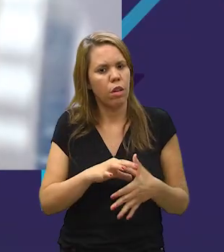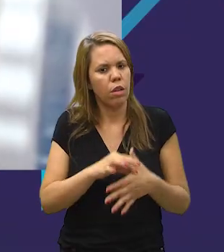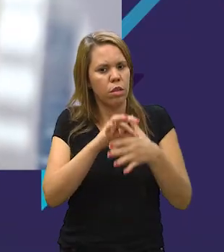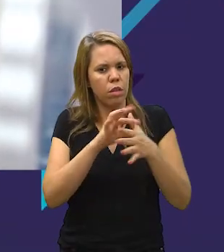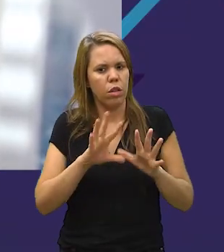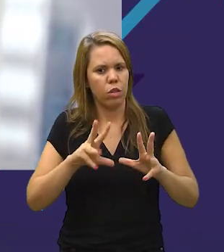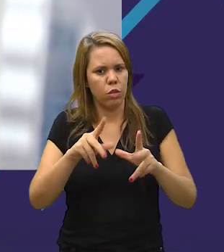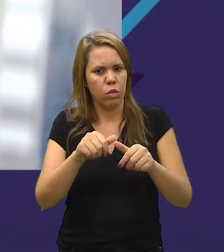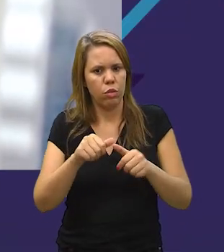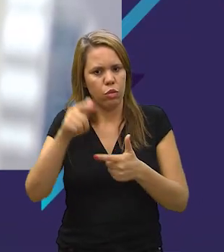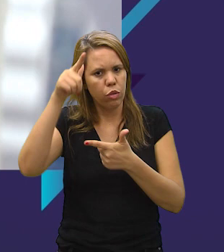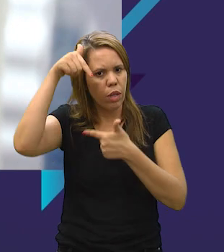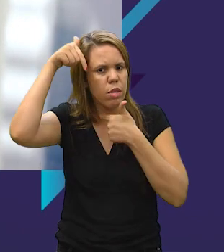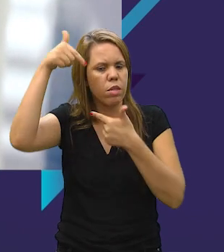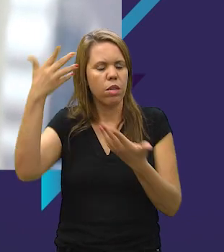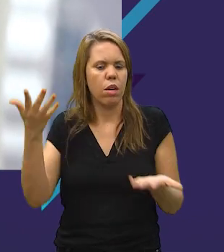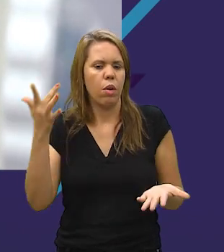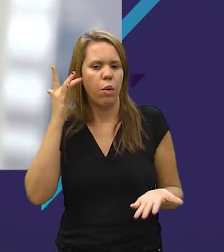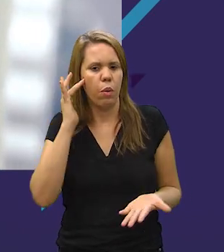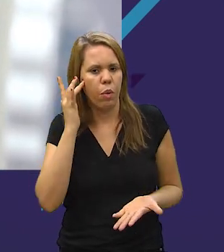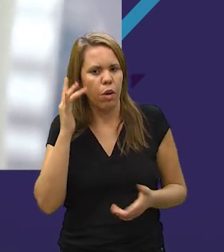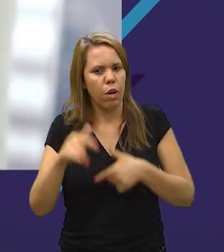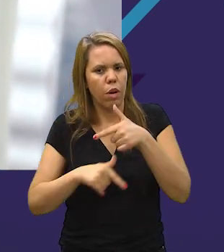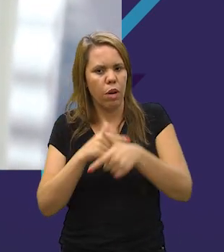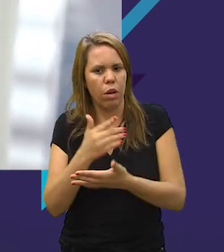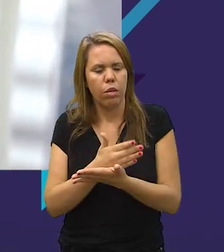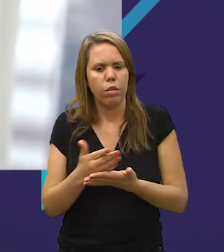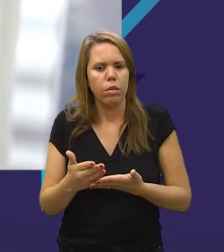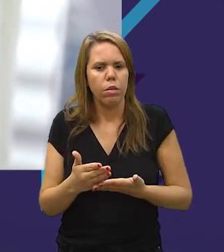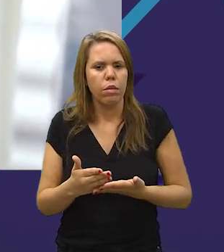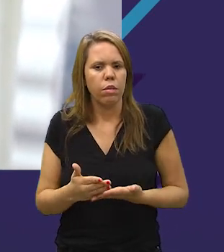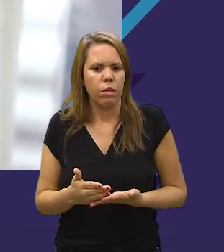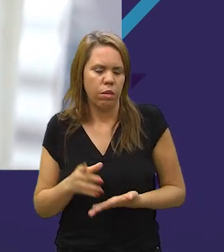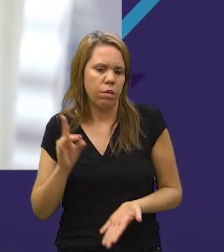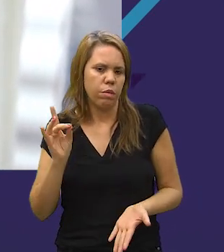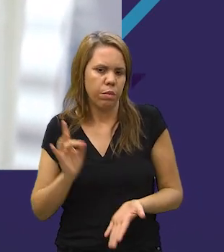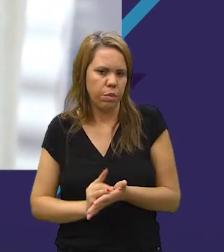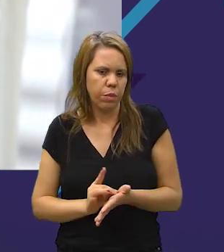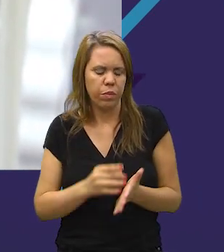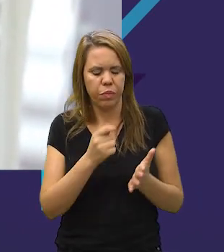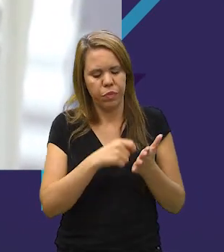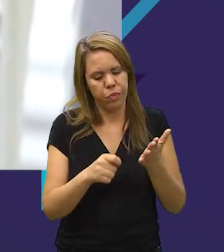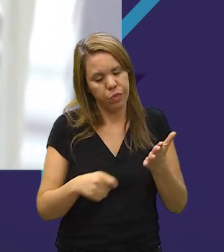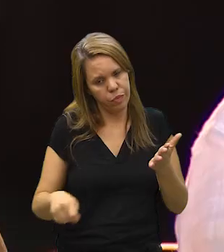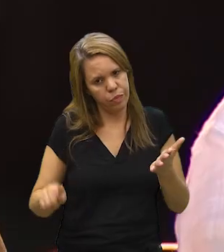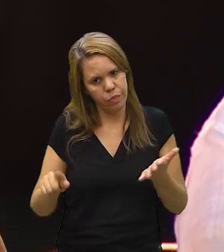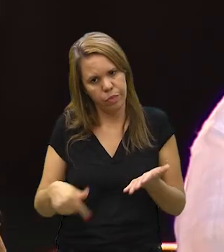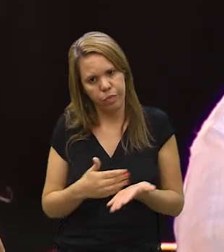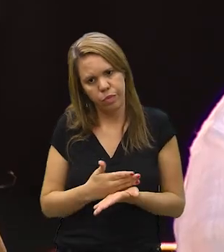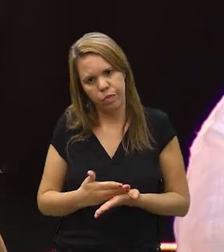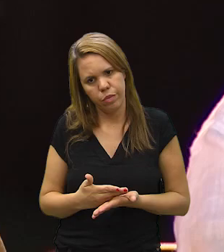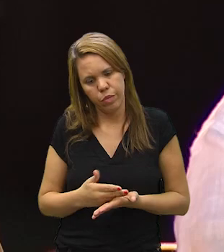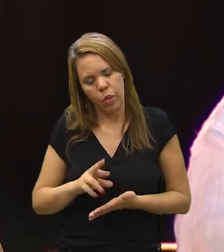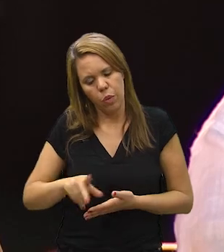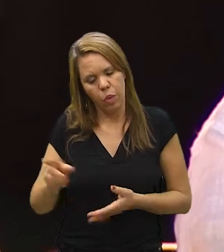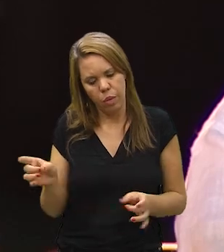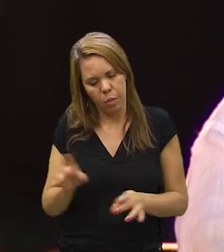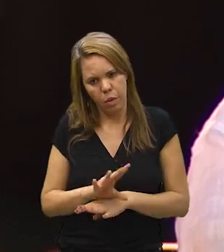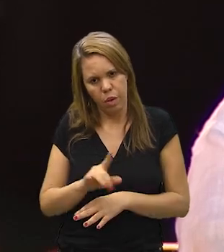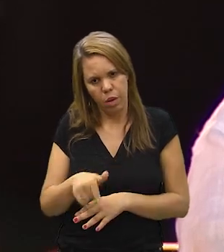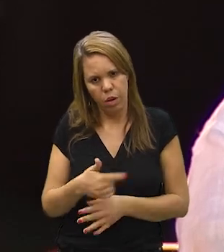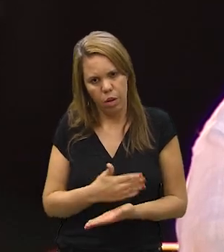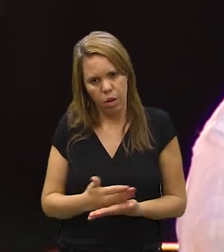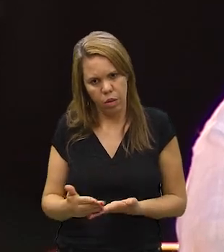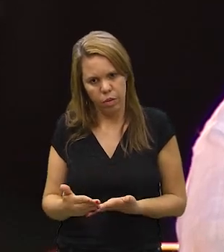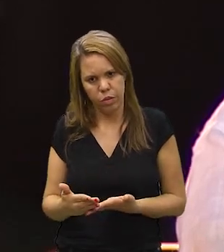Sim, aí eu acho que o trabalho inicial é de fato a roteirização, mas não acaba aí. Acho que